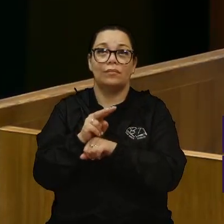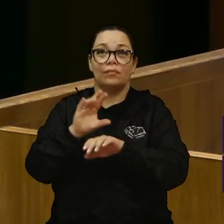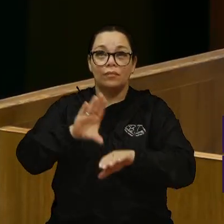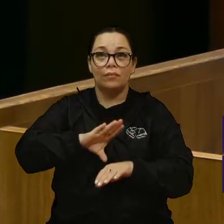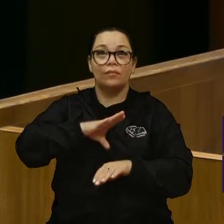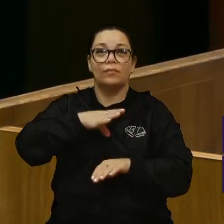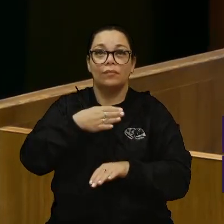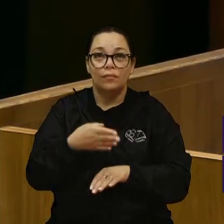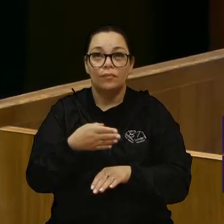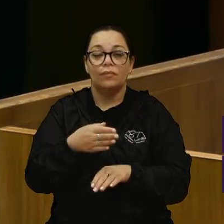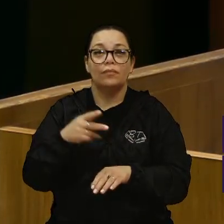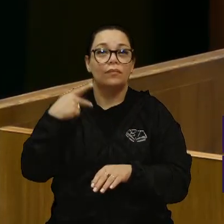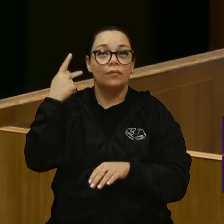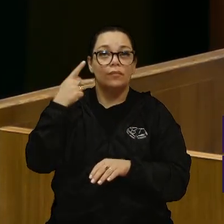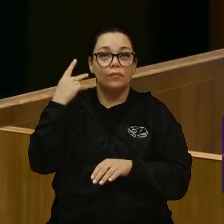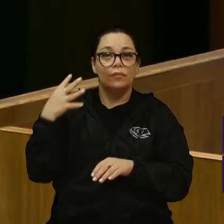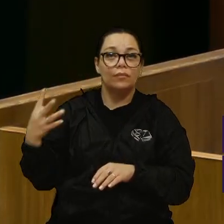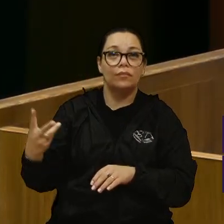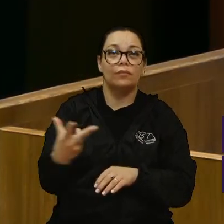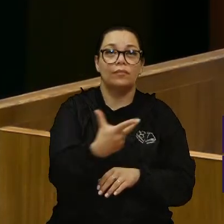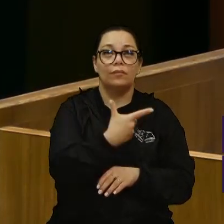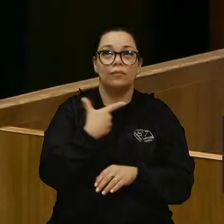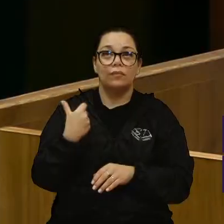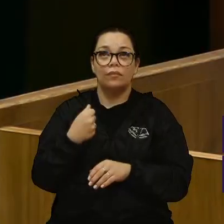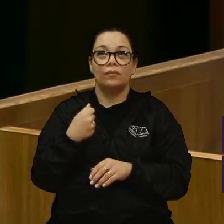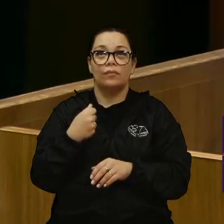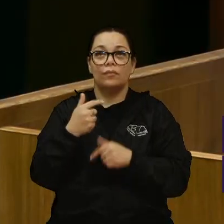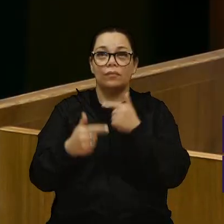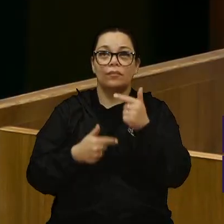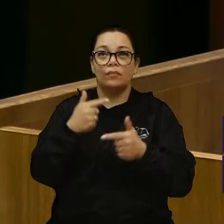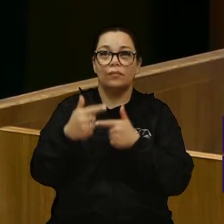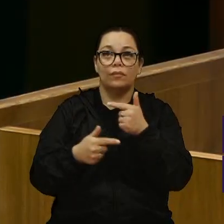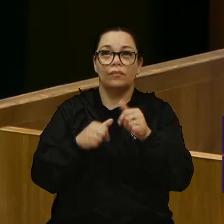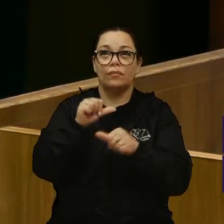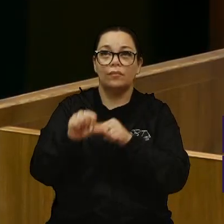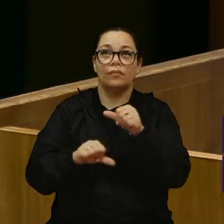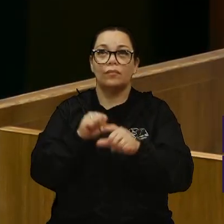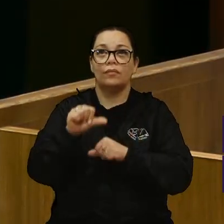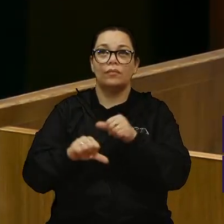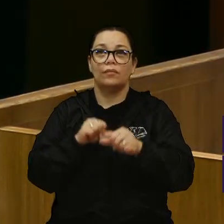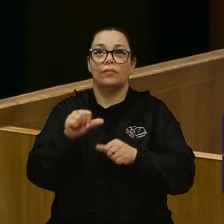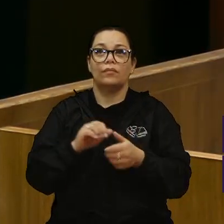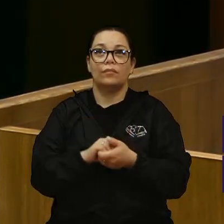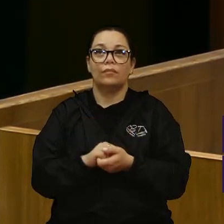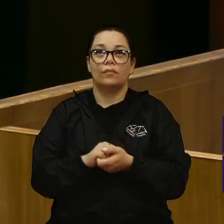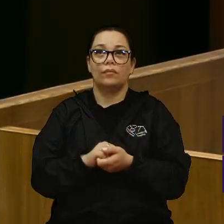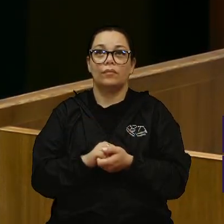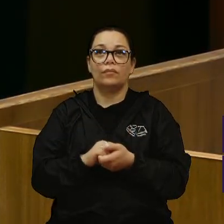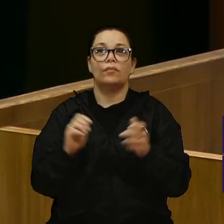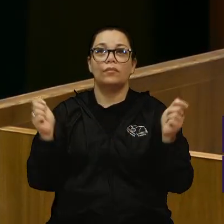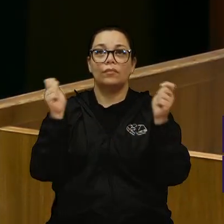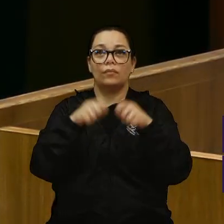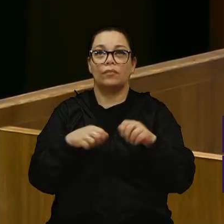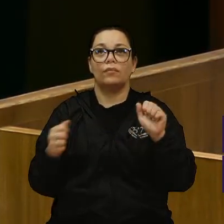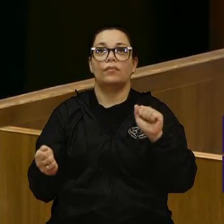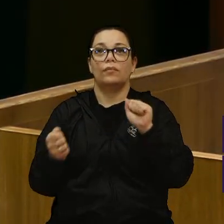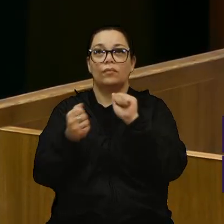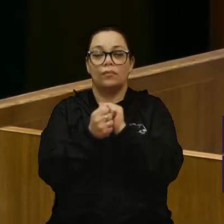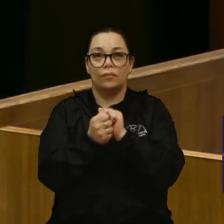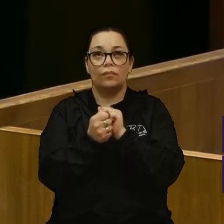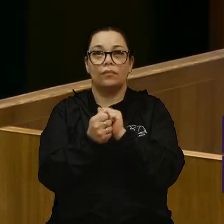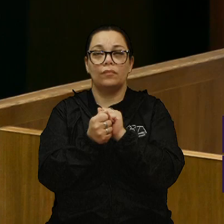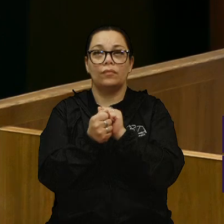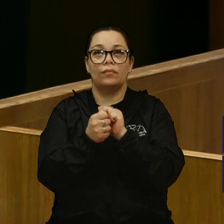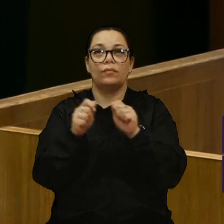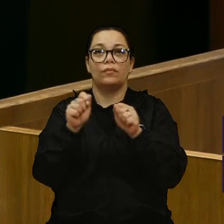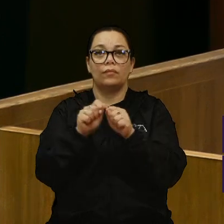coragem política de todos nós para operarmos transformações. Que possamos, juntos e juntas,